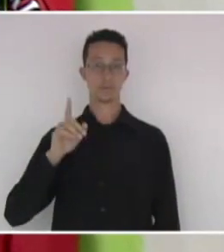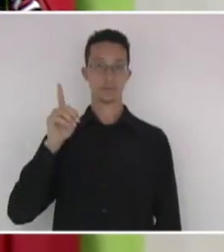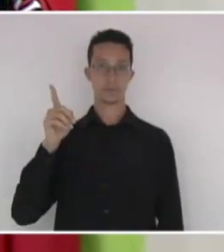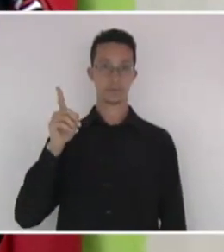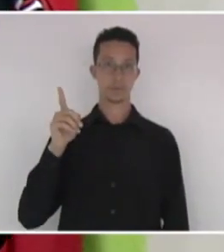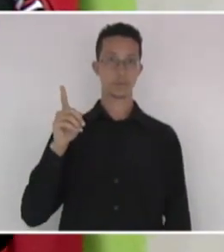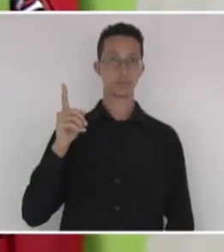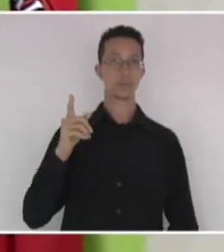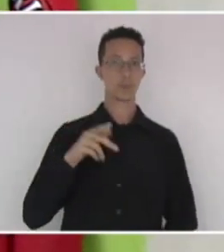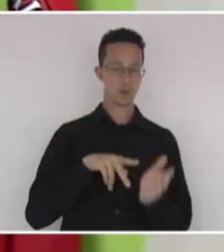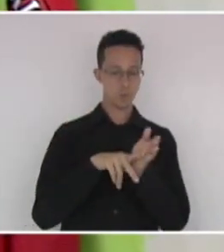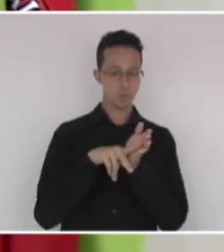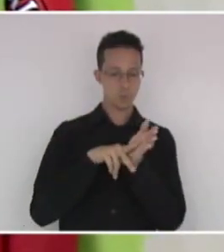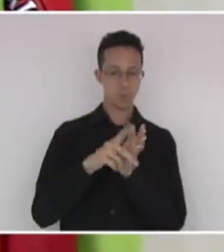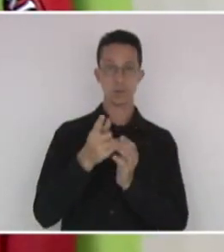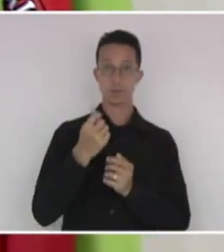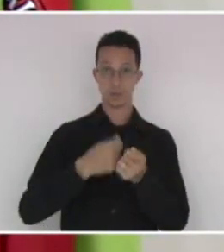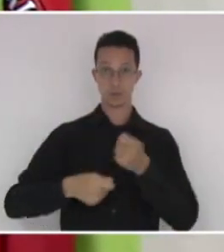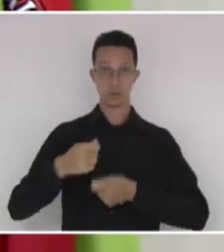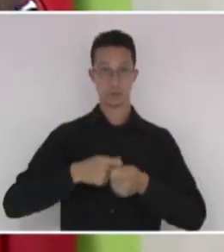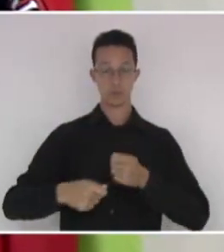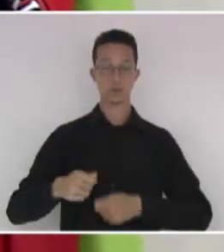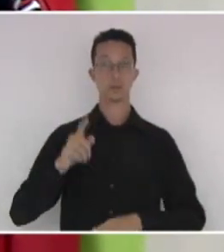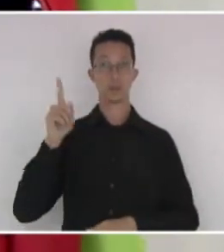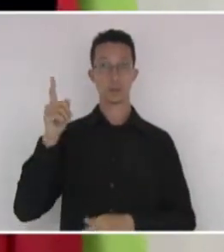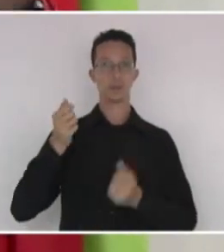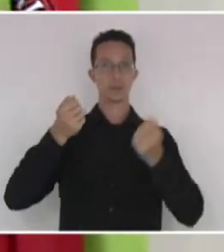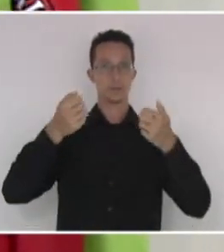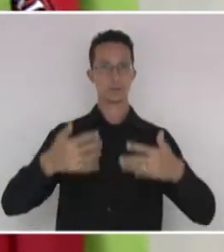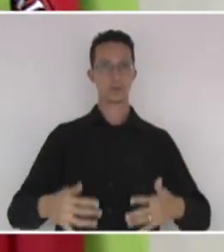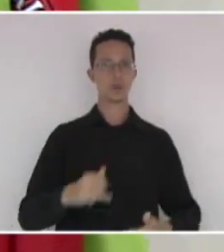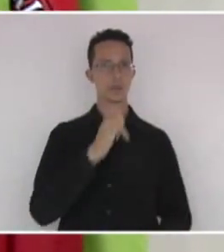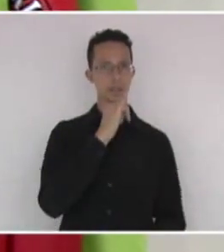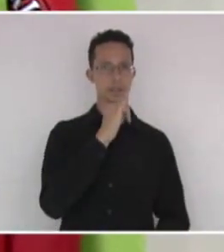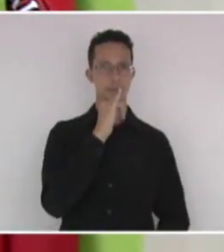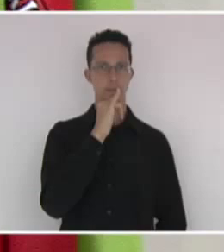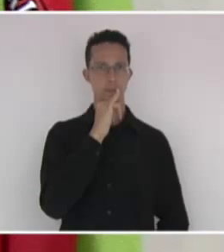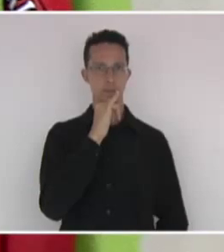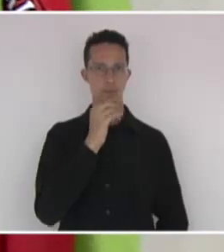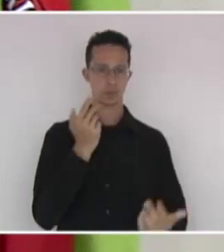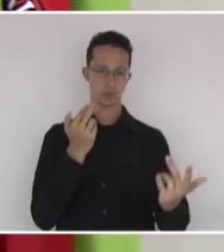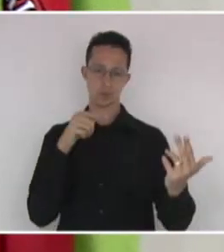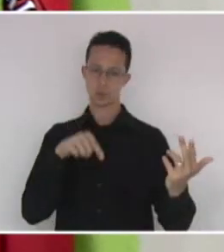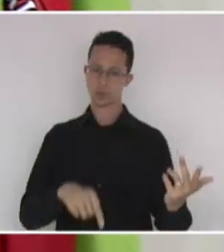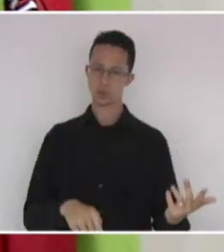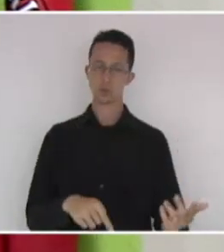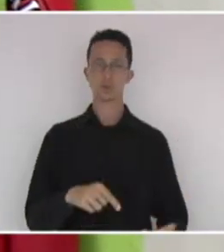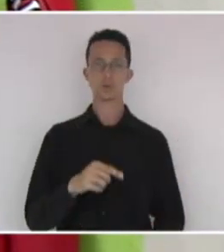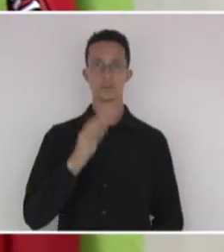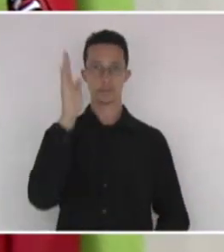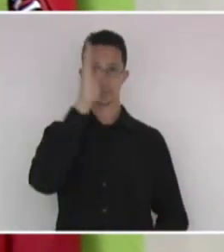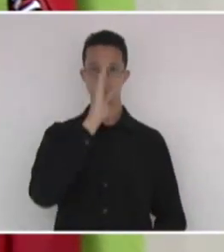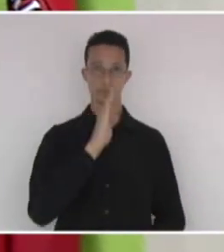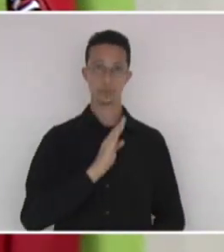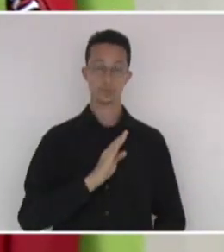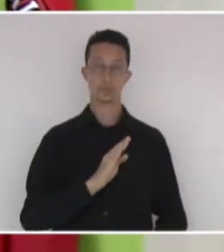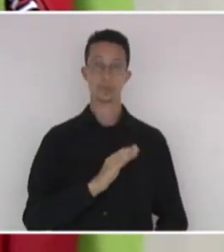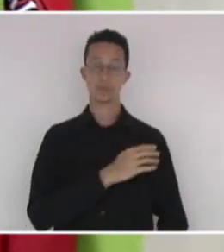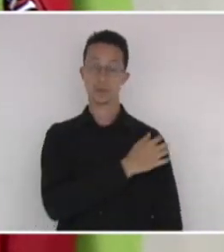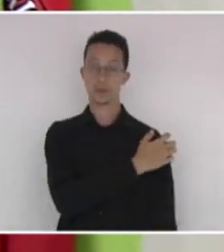mudanças parecidas com o que o Brasil está fazendo, que foi feito lá, e dizendo que lá isto trouxe